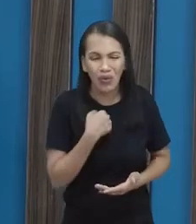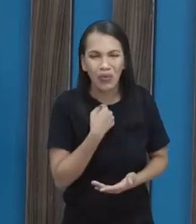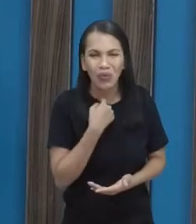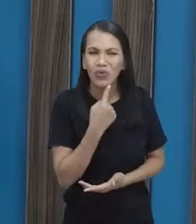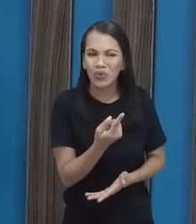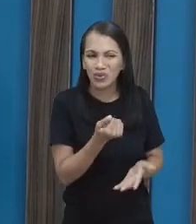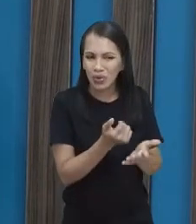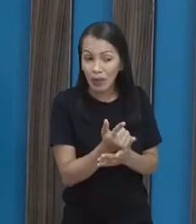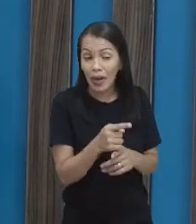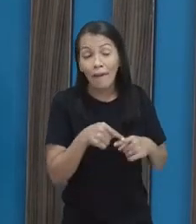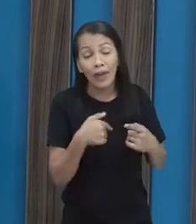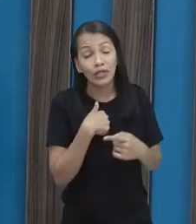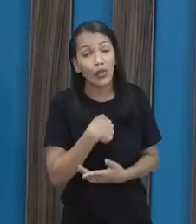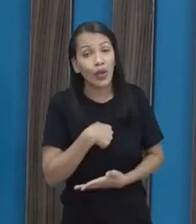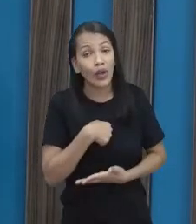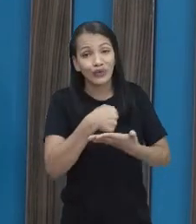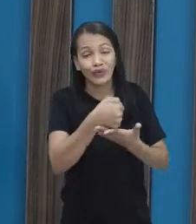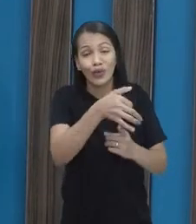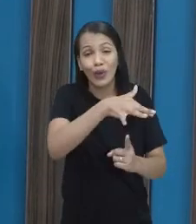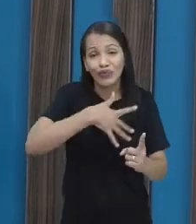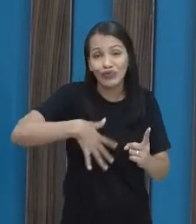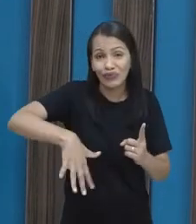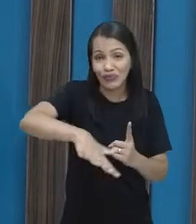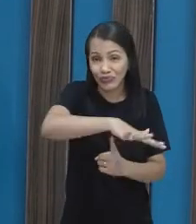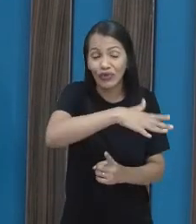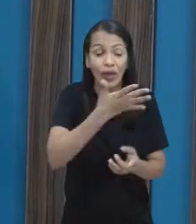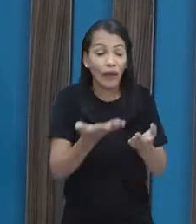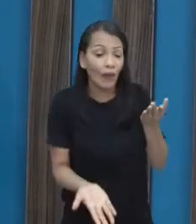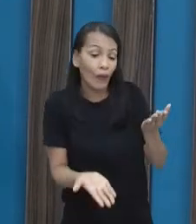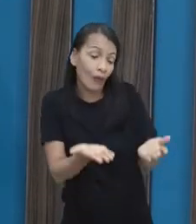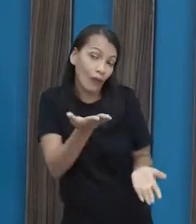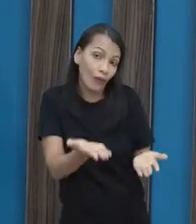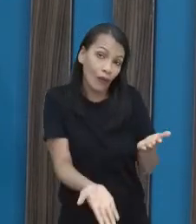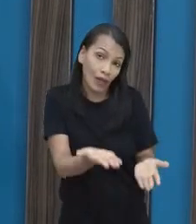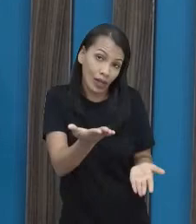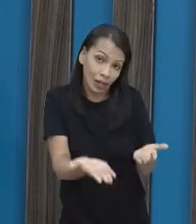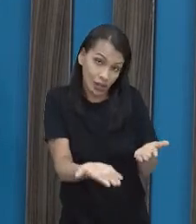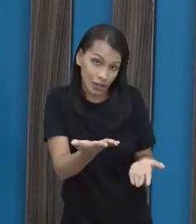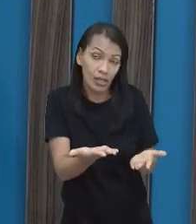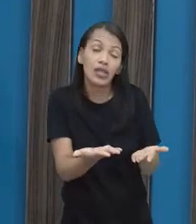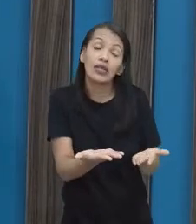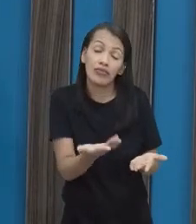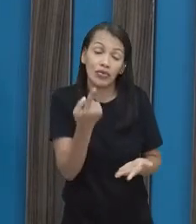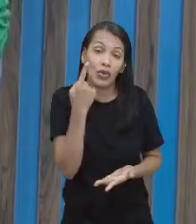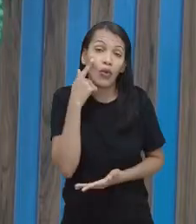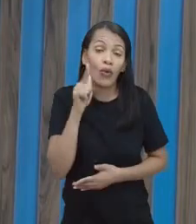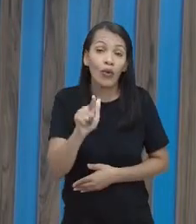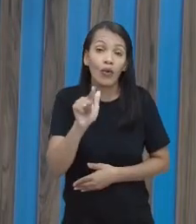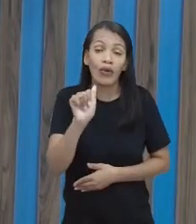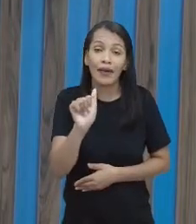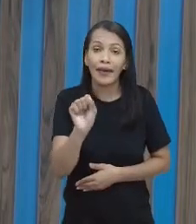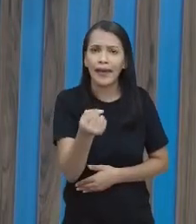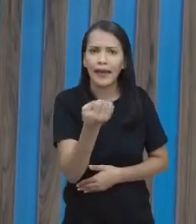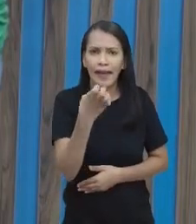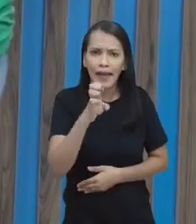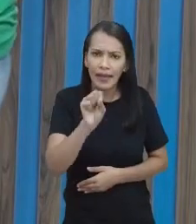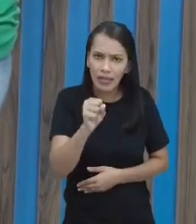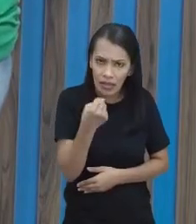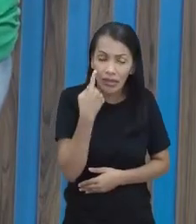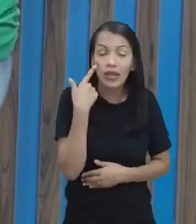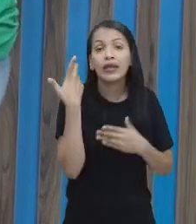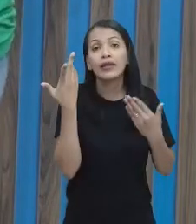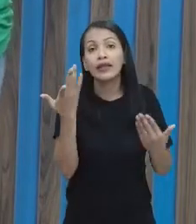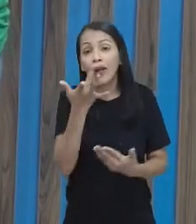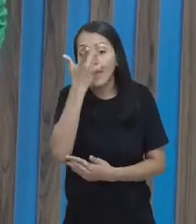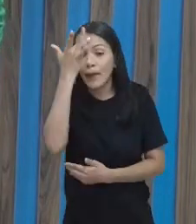meio ambiente em relação aí de um equilíbrio no que diz respeito aos gases. É isso aí. Então,